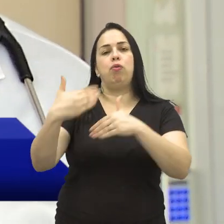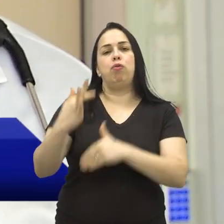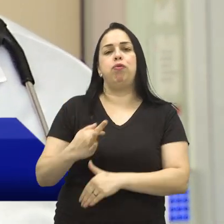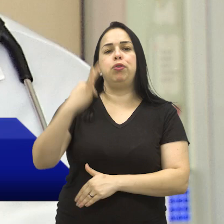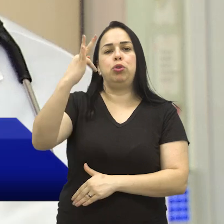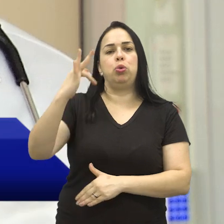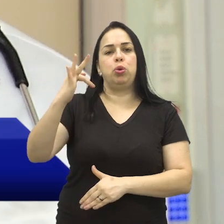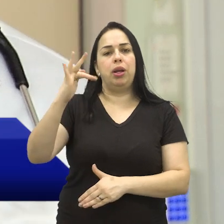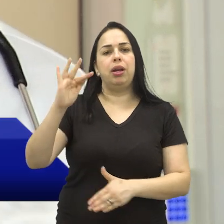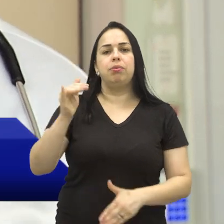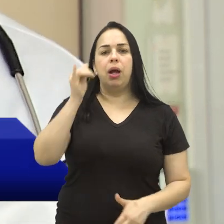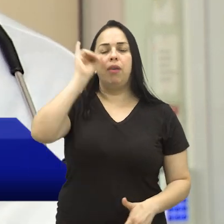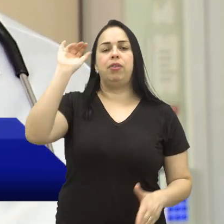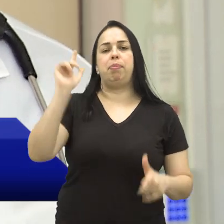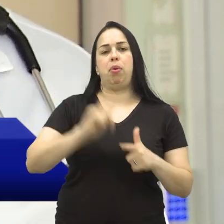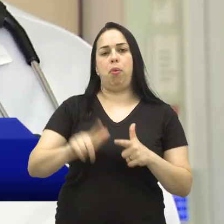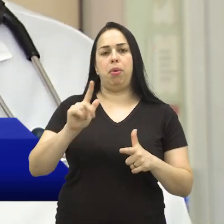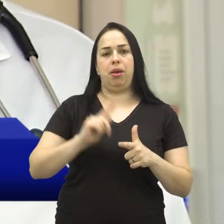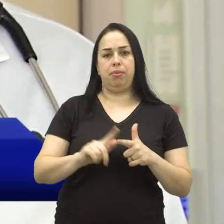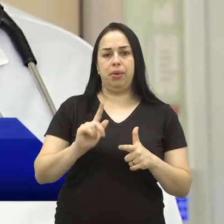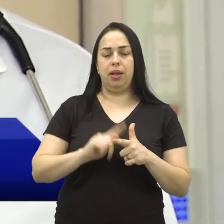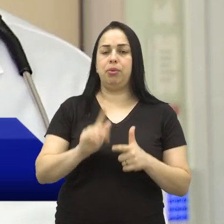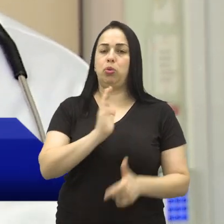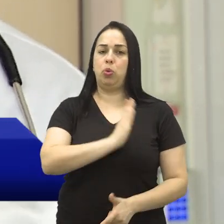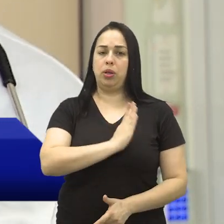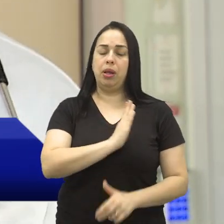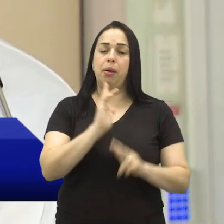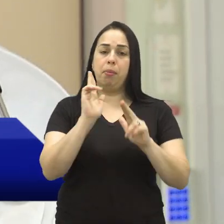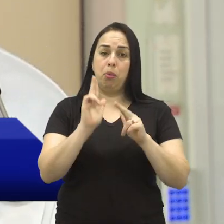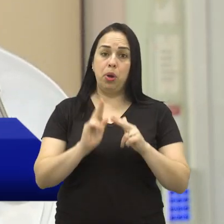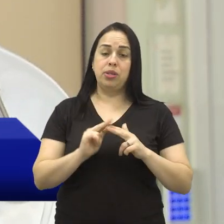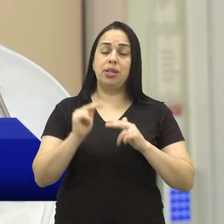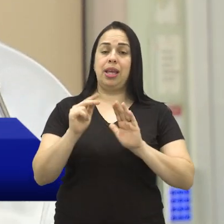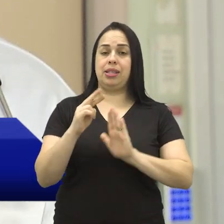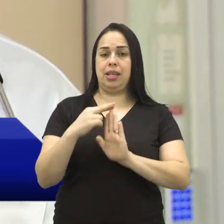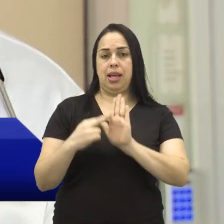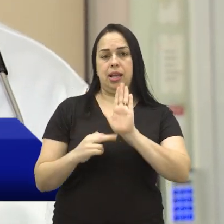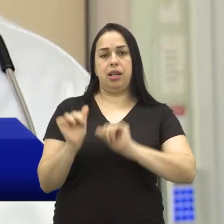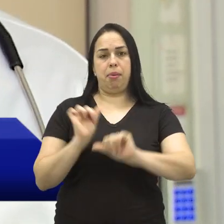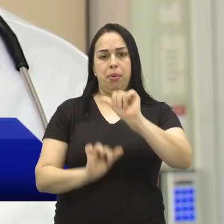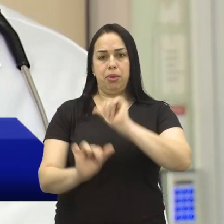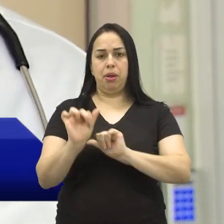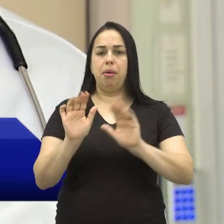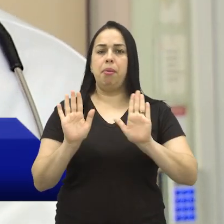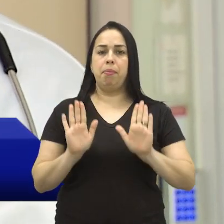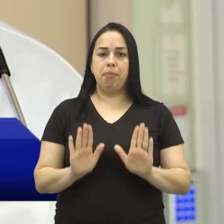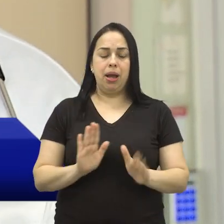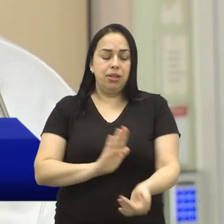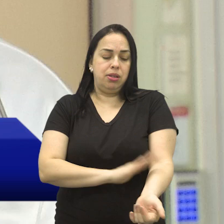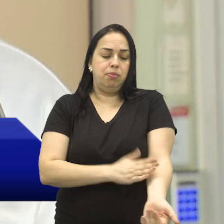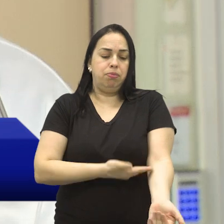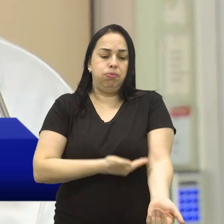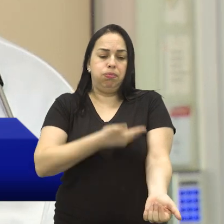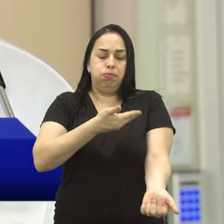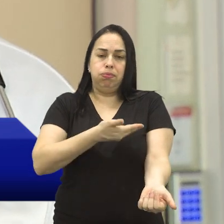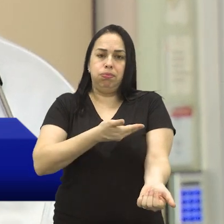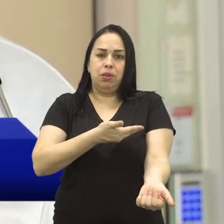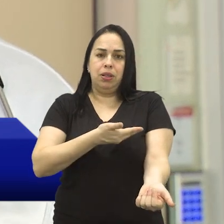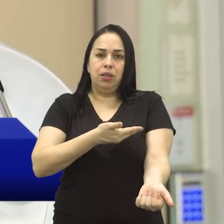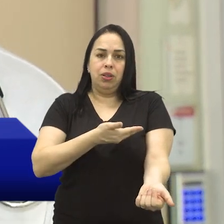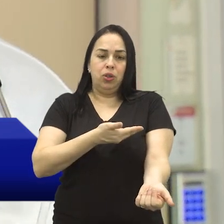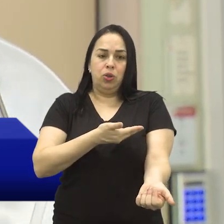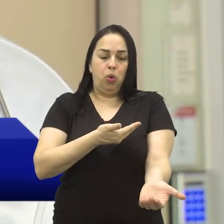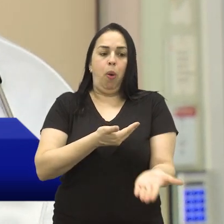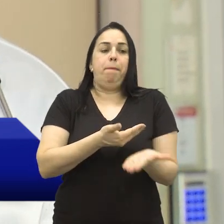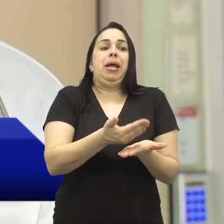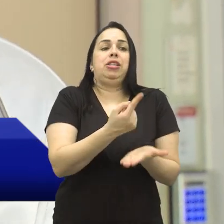e alterações cardiológicas futuras. Então, por isso houve essa mudança do critério de hipertensão, mas não, hipertensão não é a